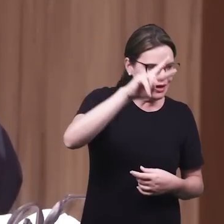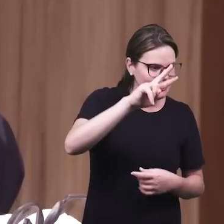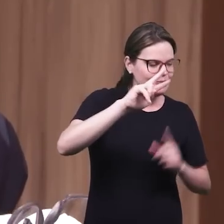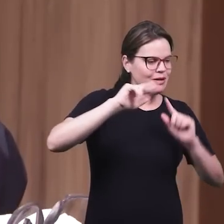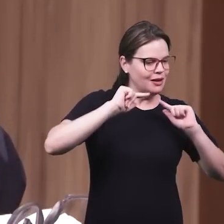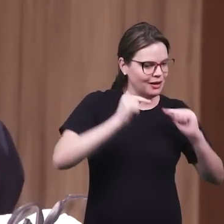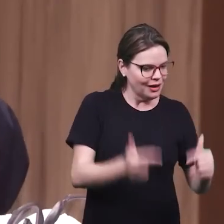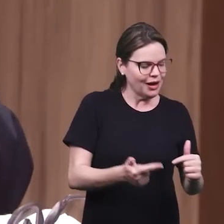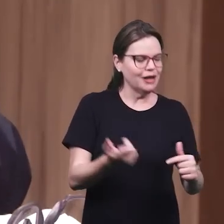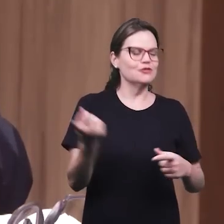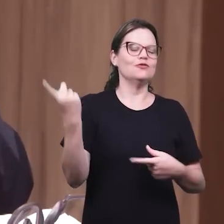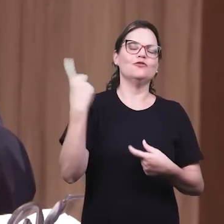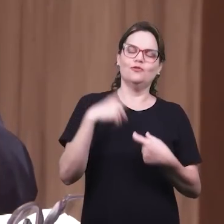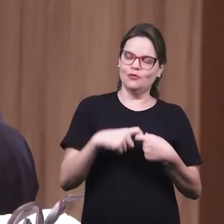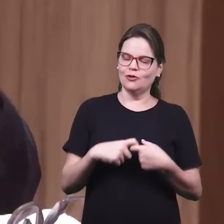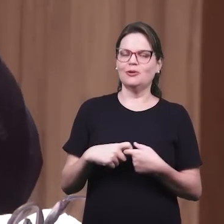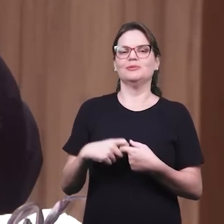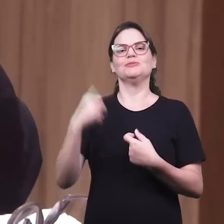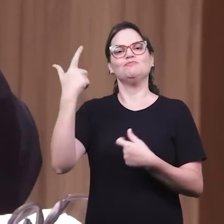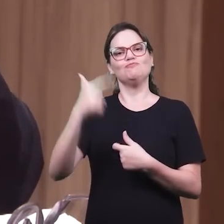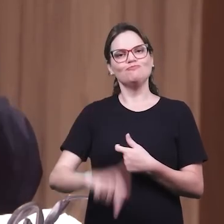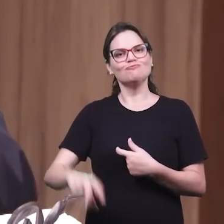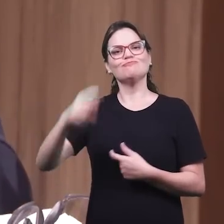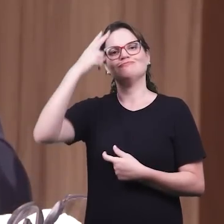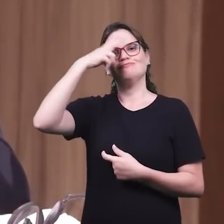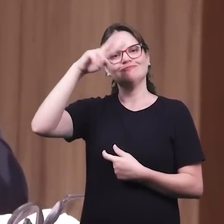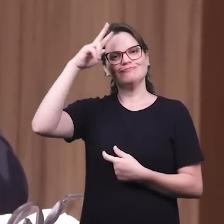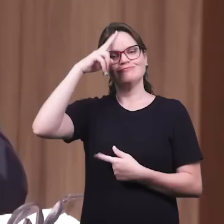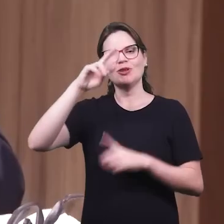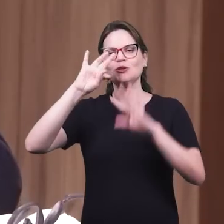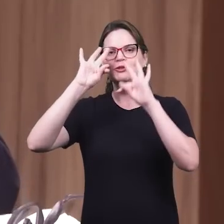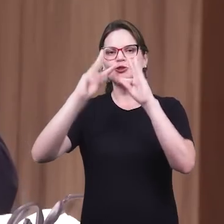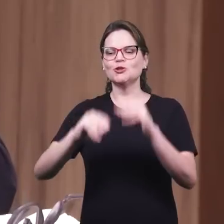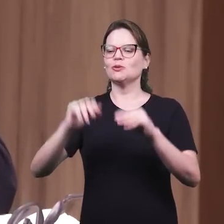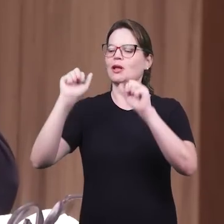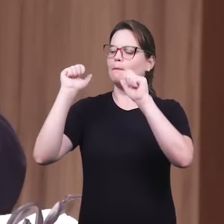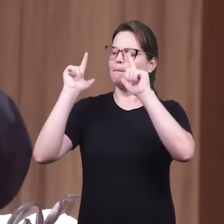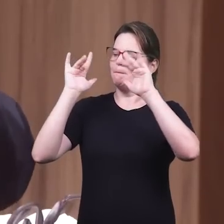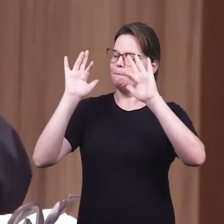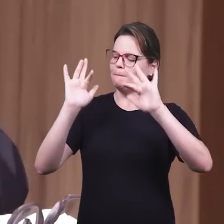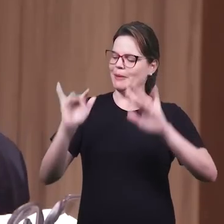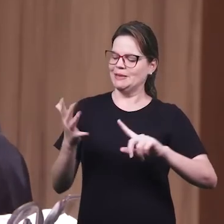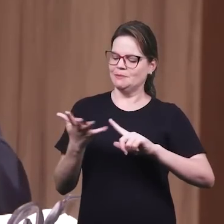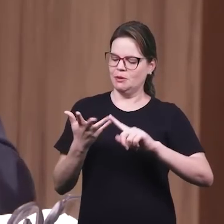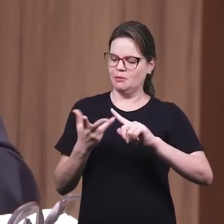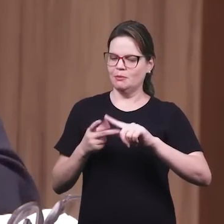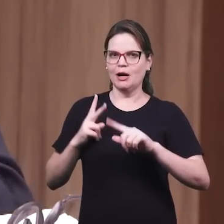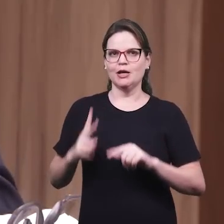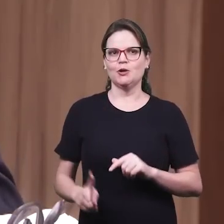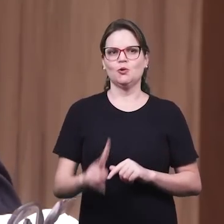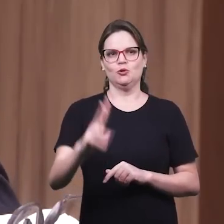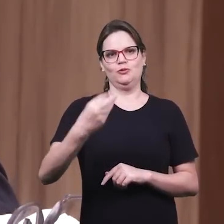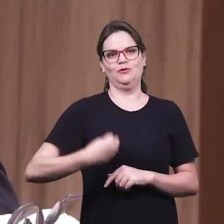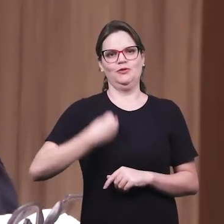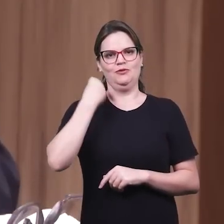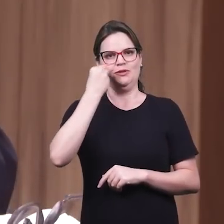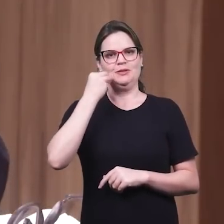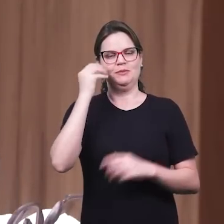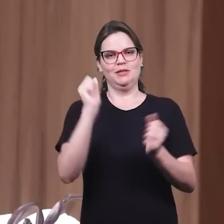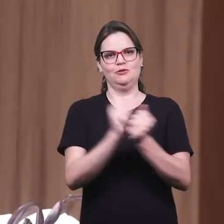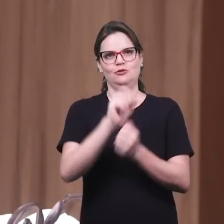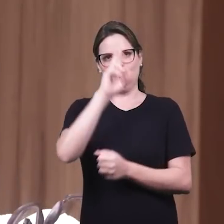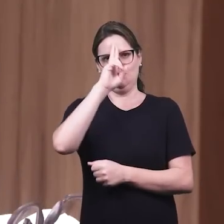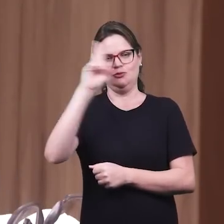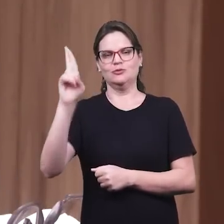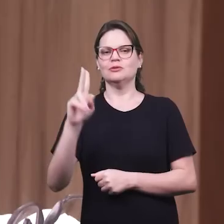para que nós possamos recordar, para que nós possamos nos lembrar e continuar vivendo essa experiência com o Senhor, né? Então, acho que